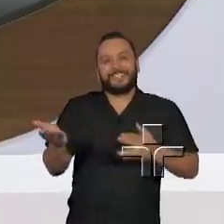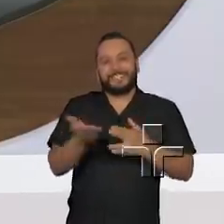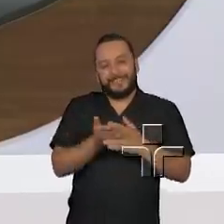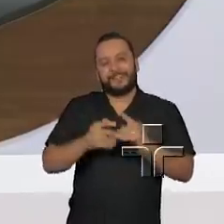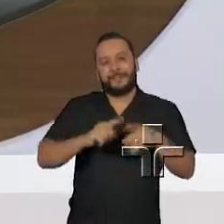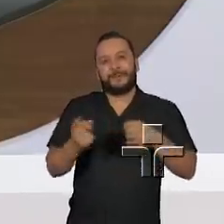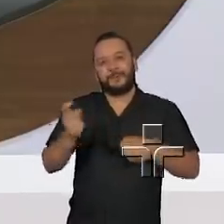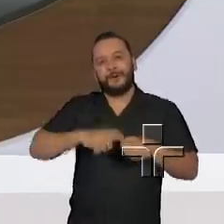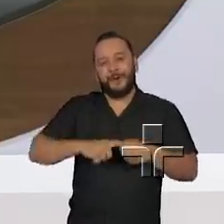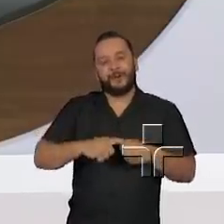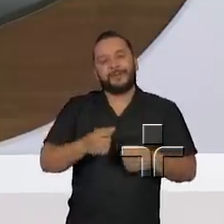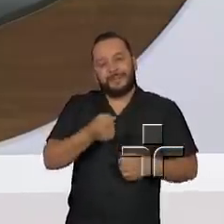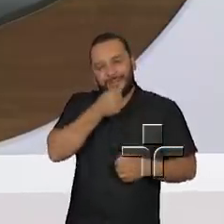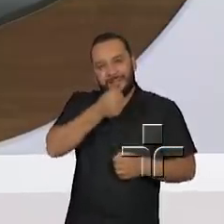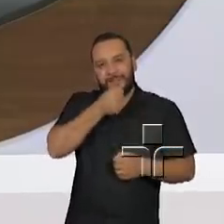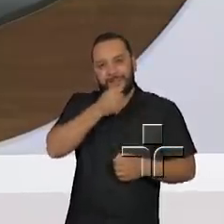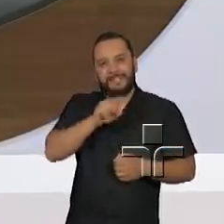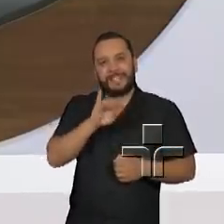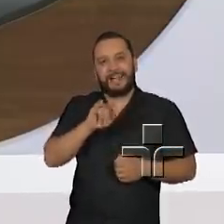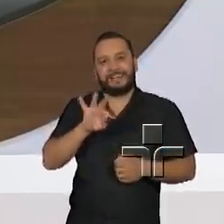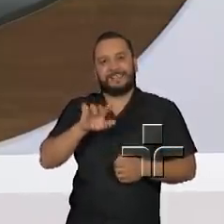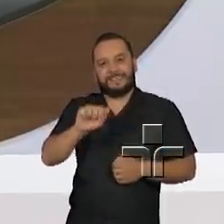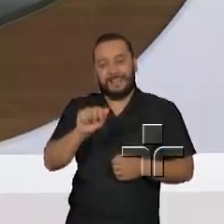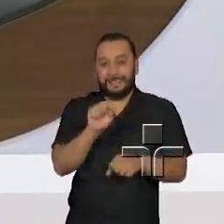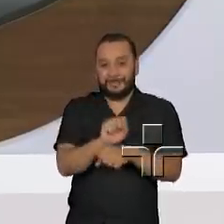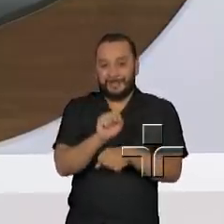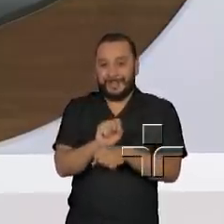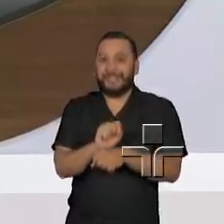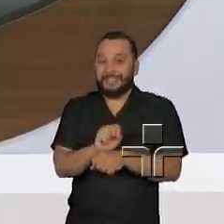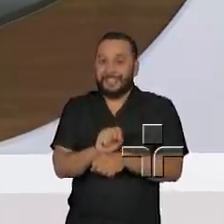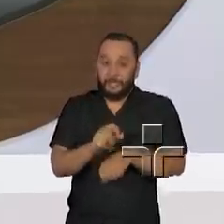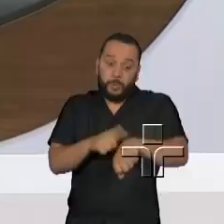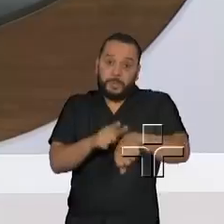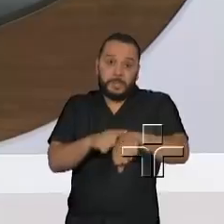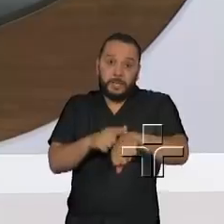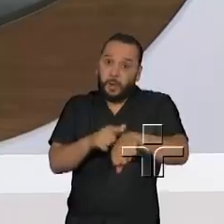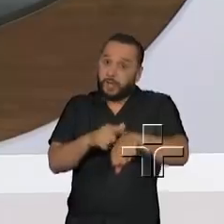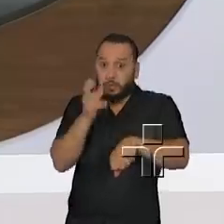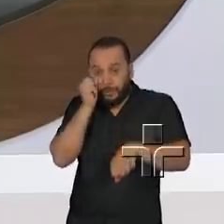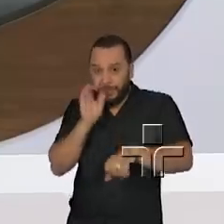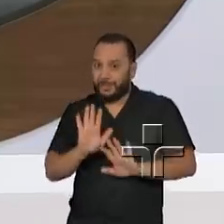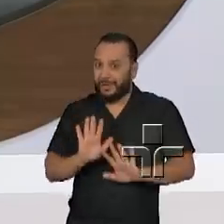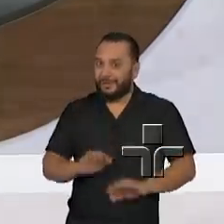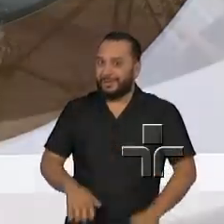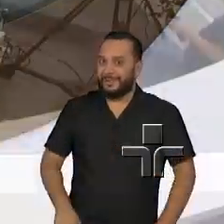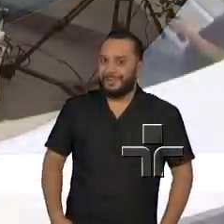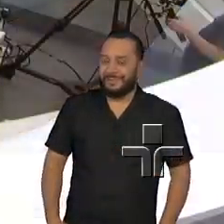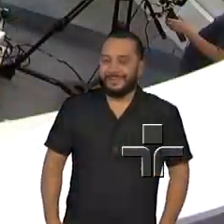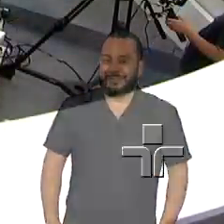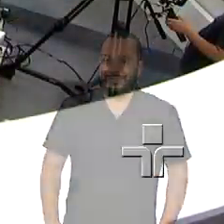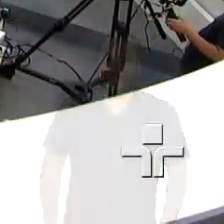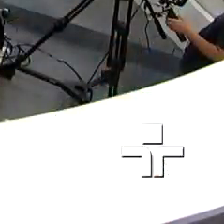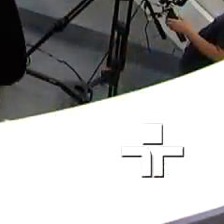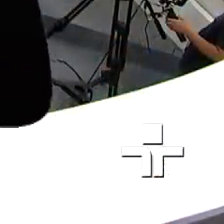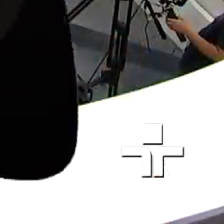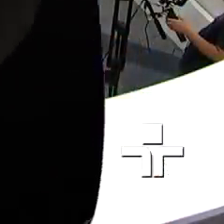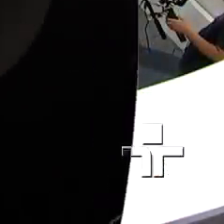com o neurocientista Siddhartha Ribeiro. Fica com a gente, apesar de estar começando a avançar a hora do sono.